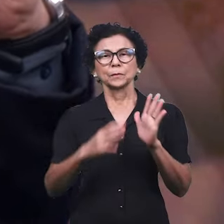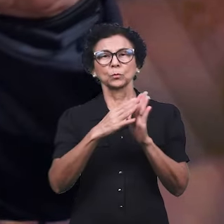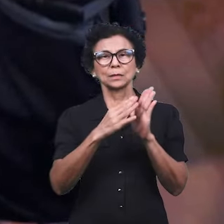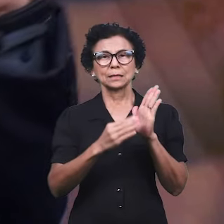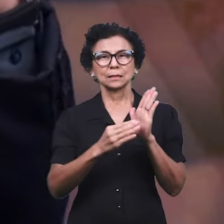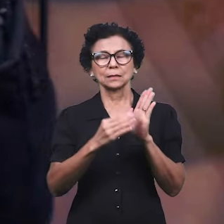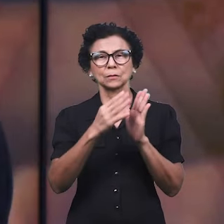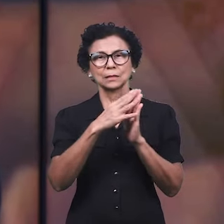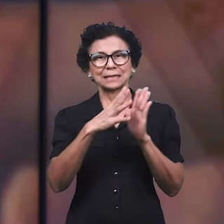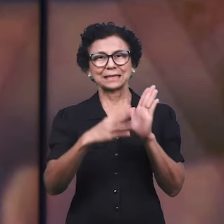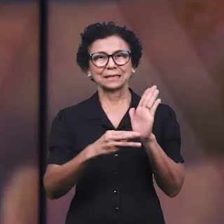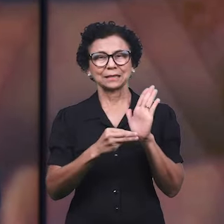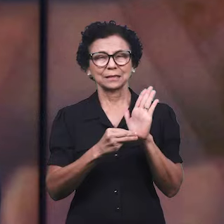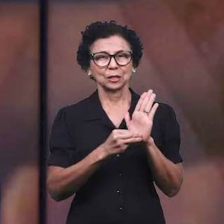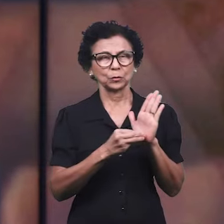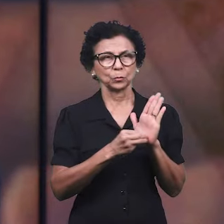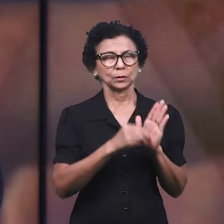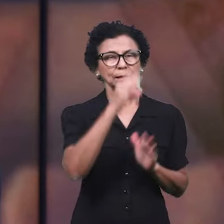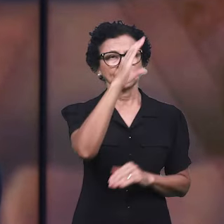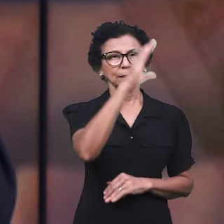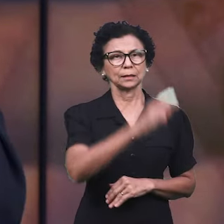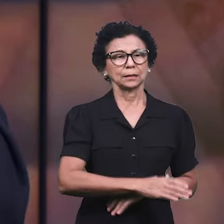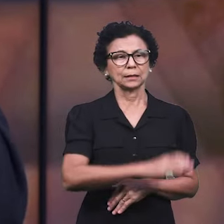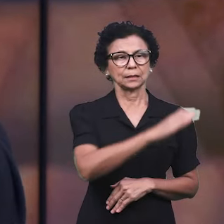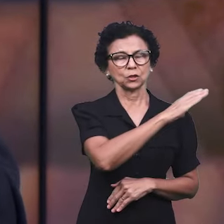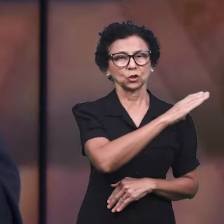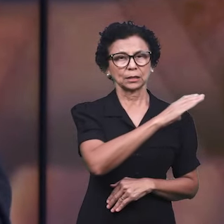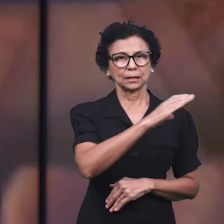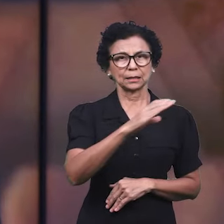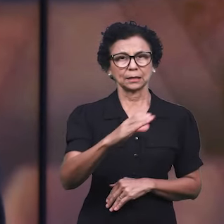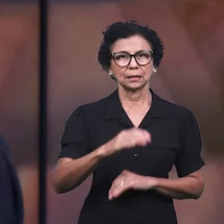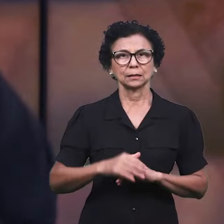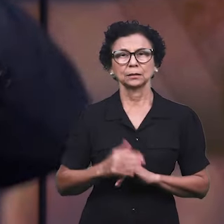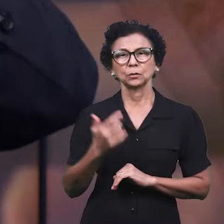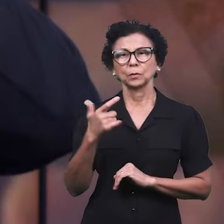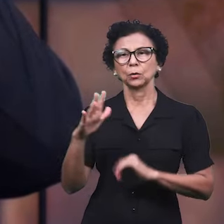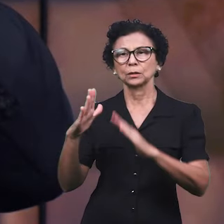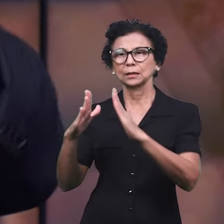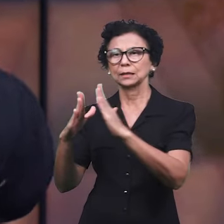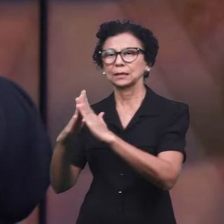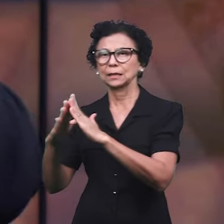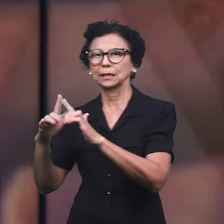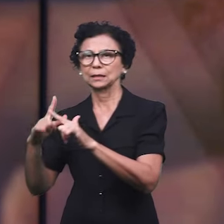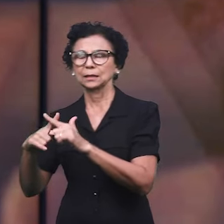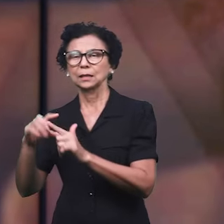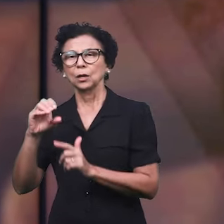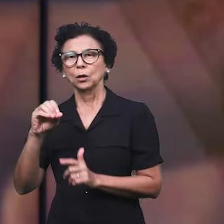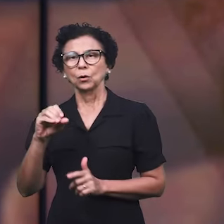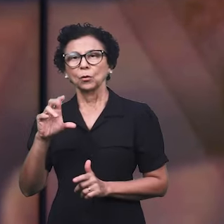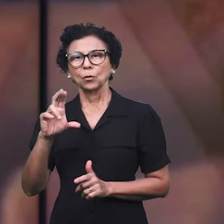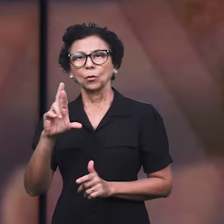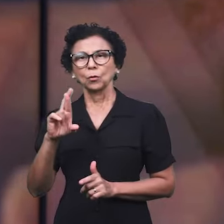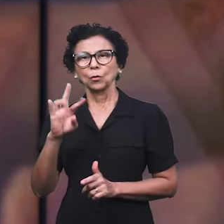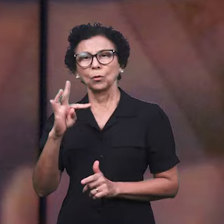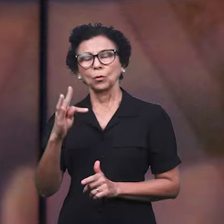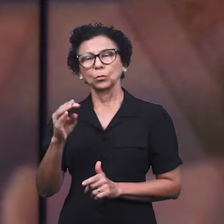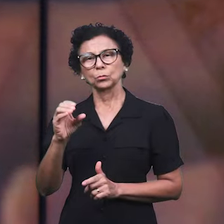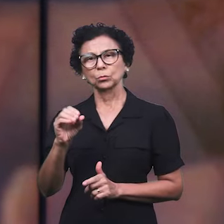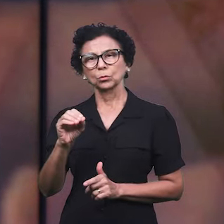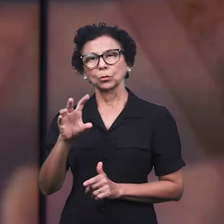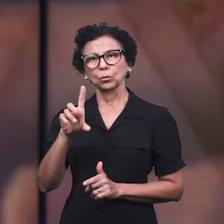ali, os ortodoxos teve um movimento chamado iconoclastia, que era contra imagens.